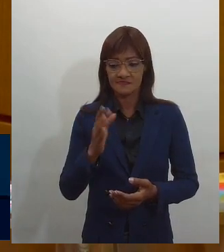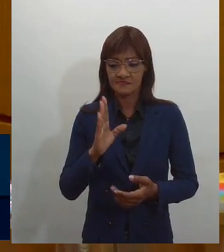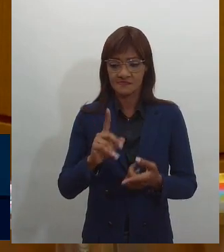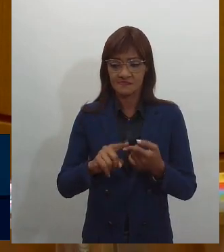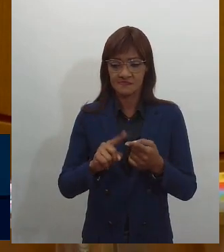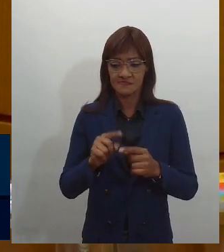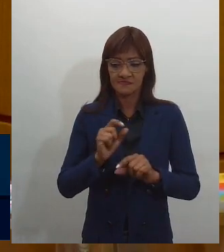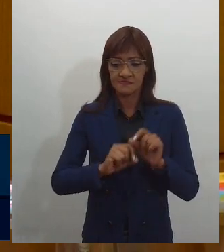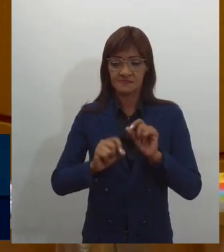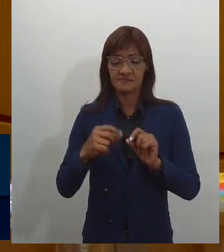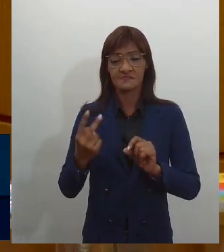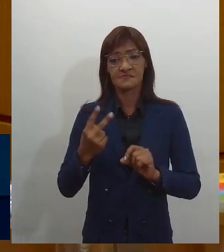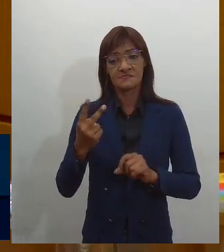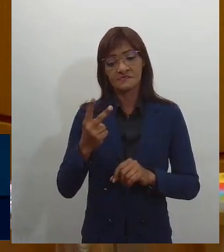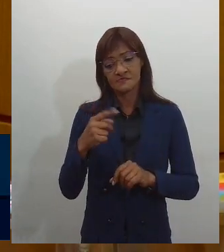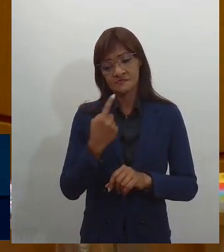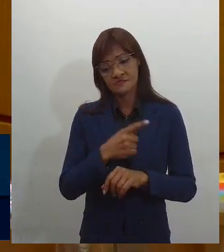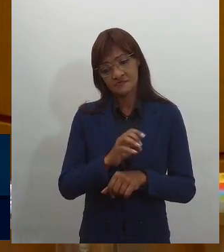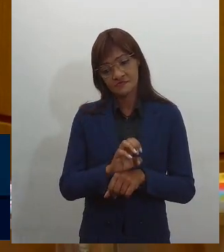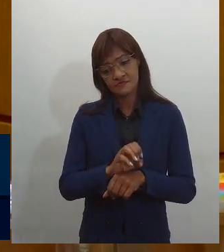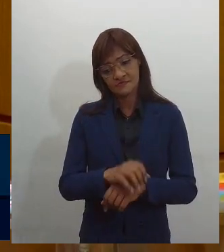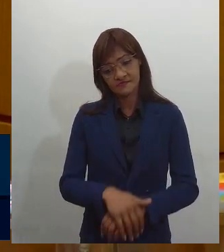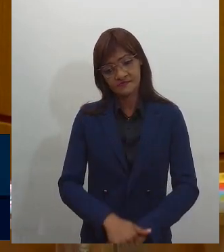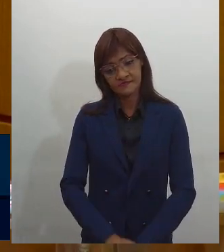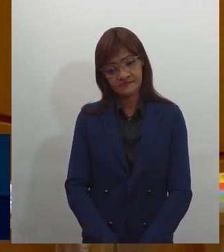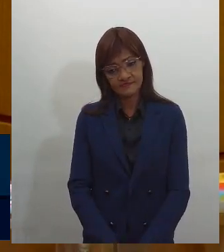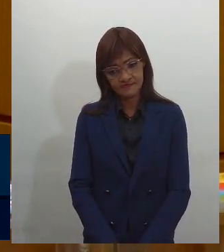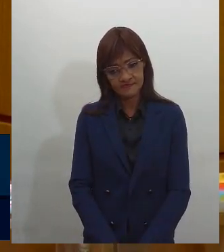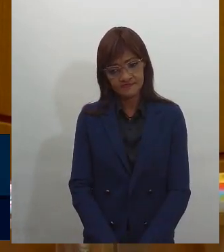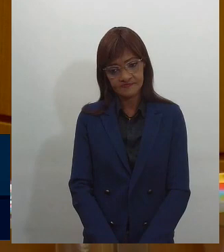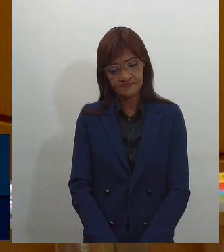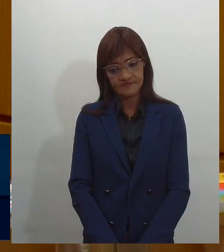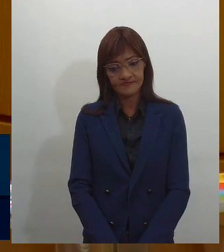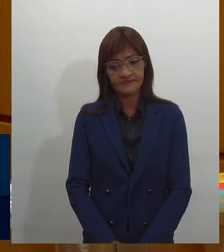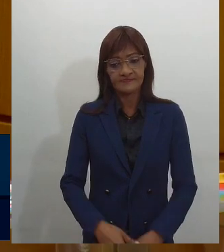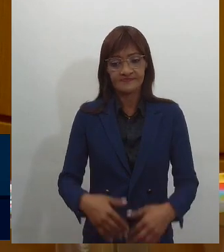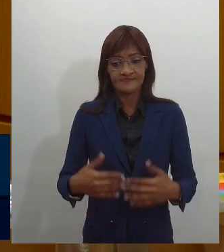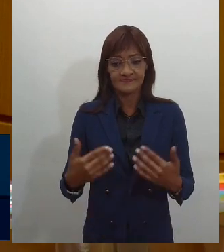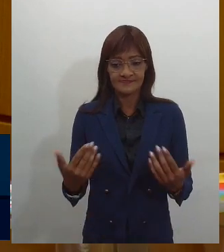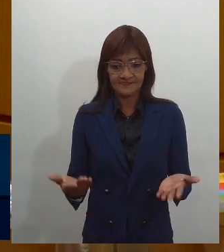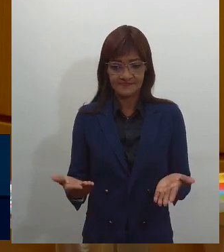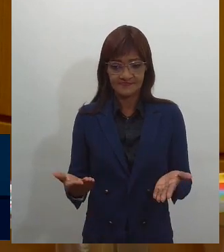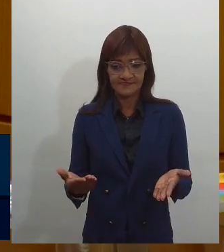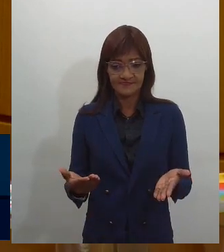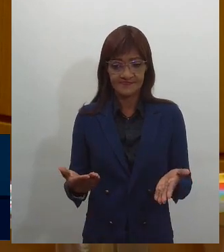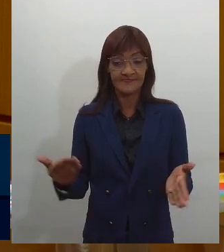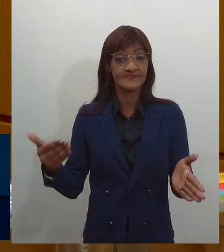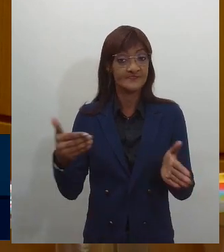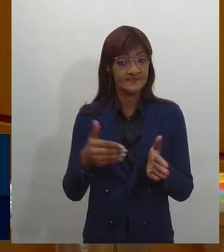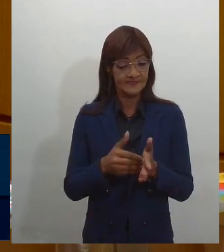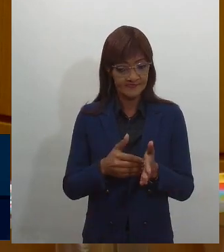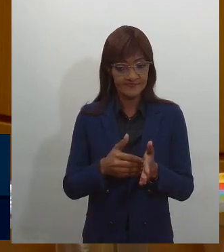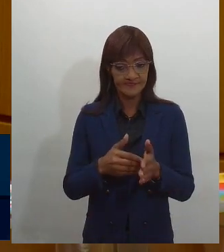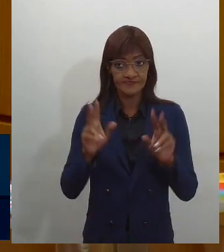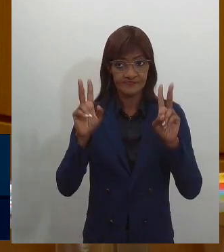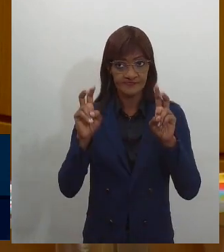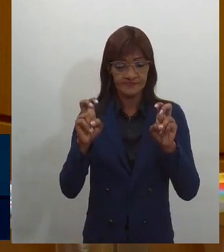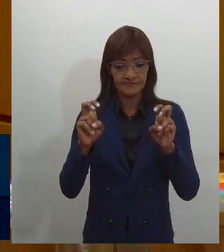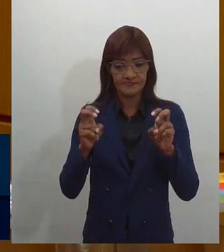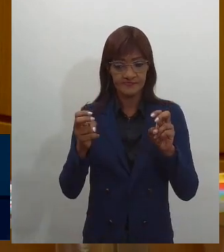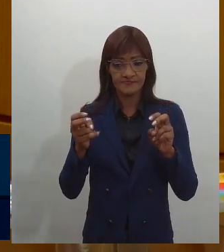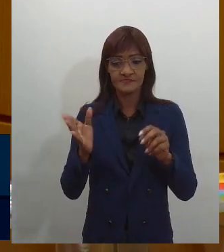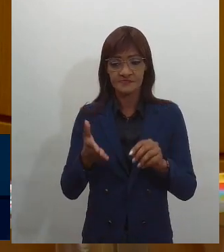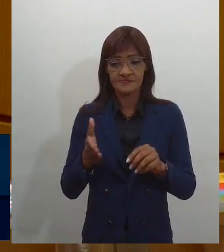estado. Senhor presidente, a última pauta que eu vou trazer hoje é porque ontem